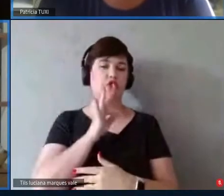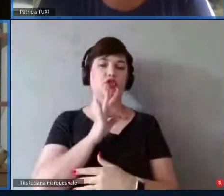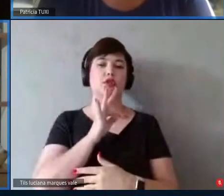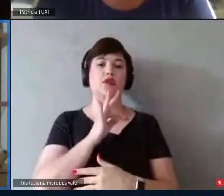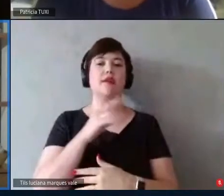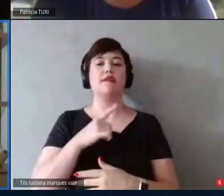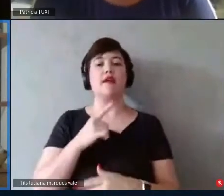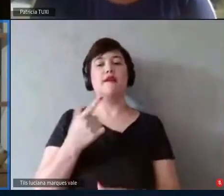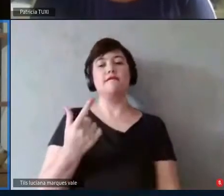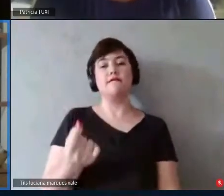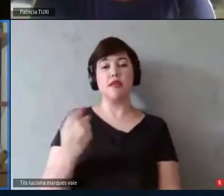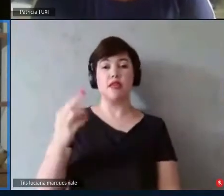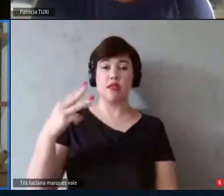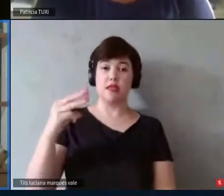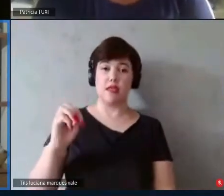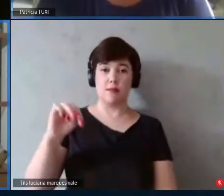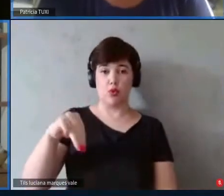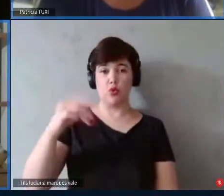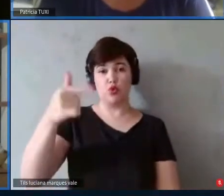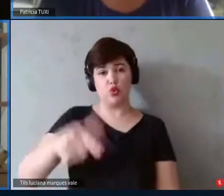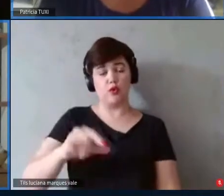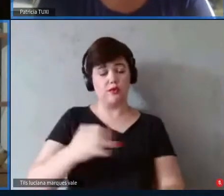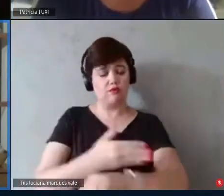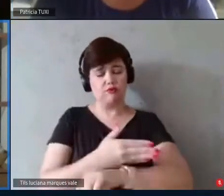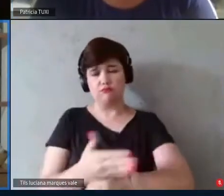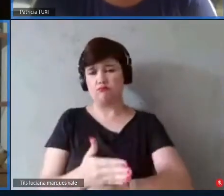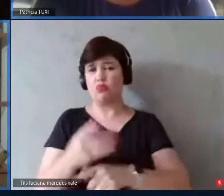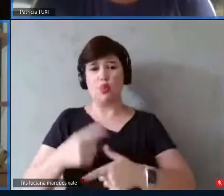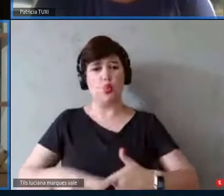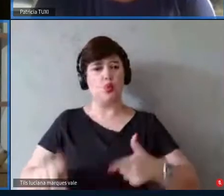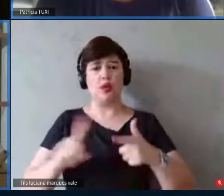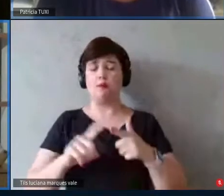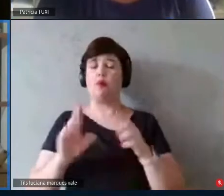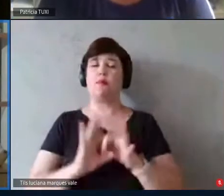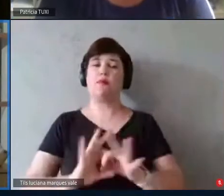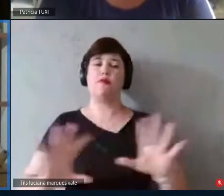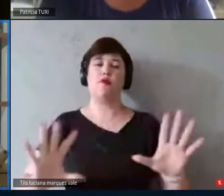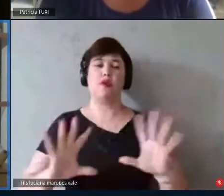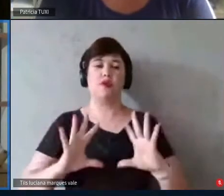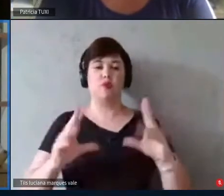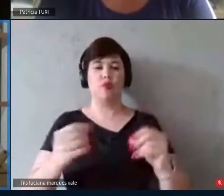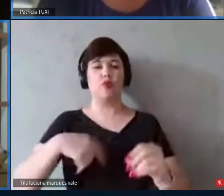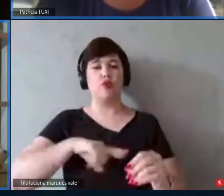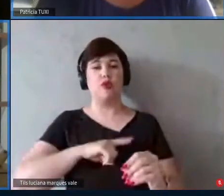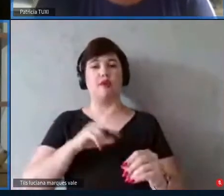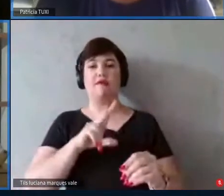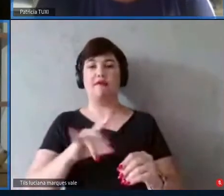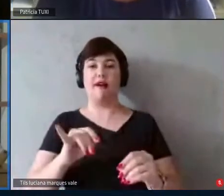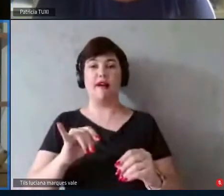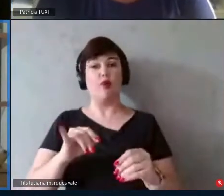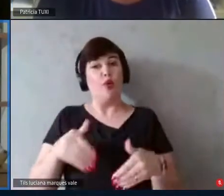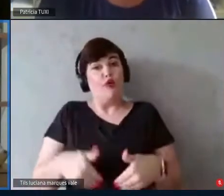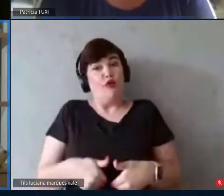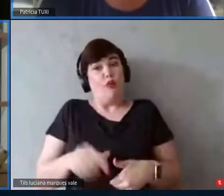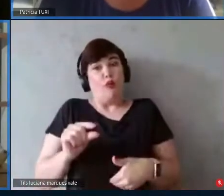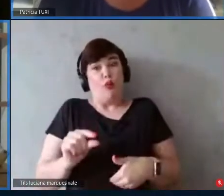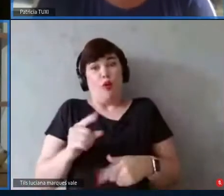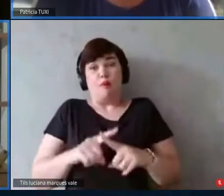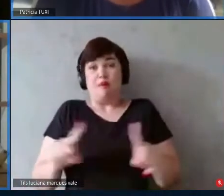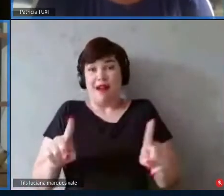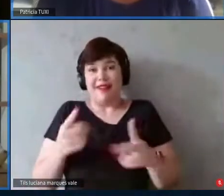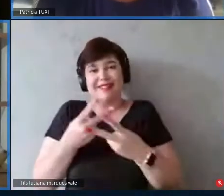tem 20 a 30 minutos, mas, mais uma vez, se quiser passar desse tempo, fique à vontade. A gente só vai ficar um pouco com fome, né, Pierre?